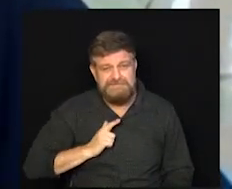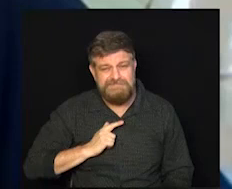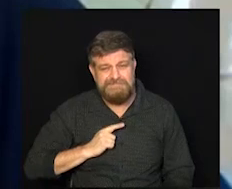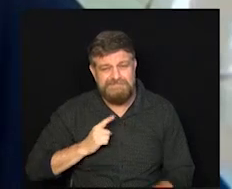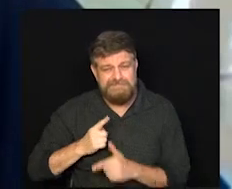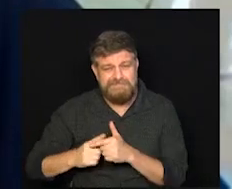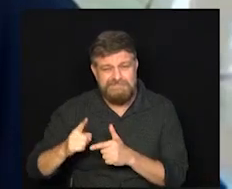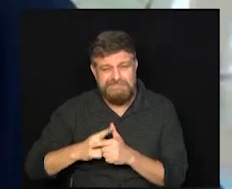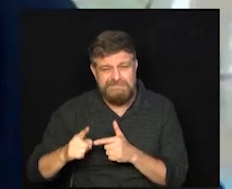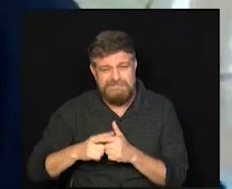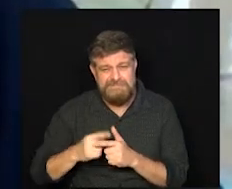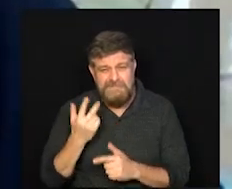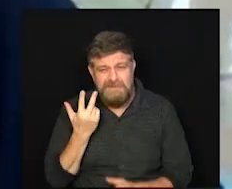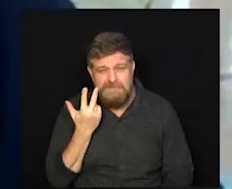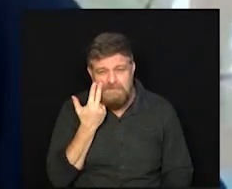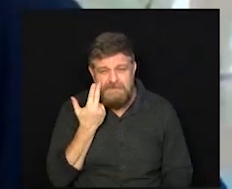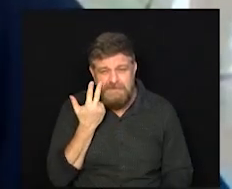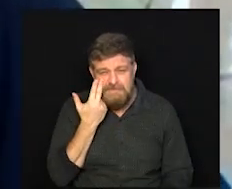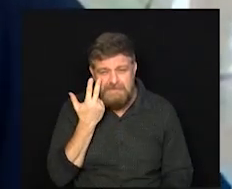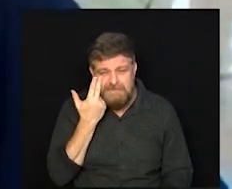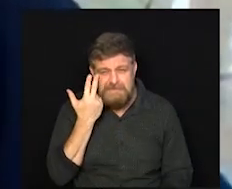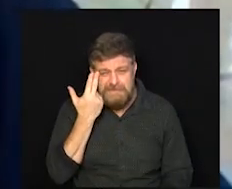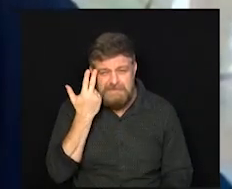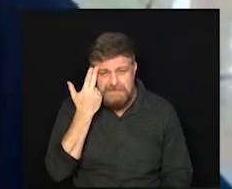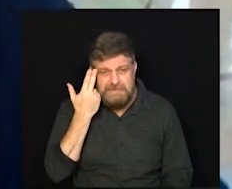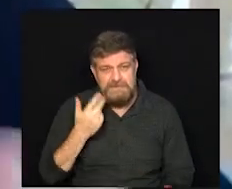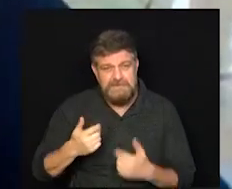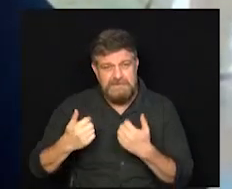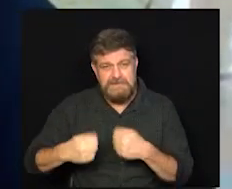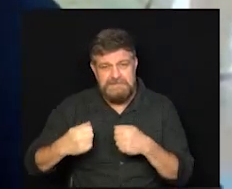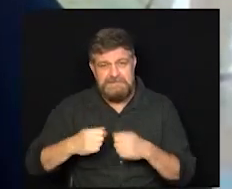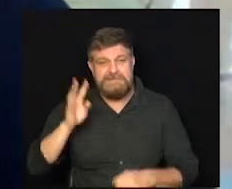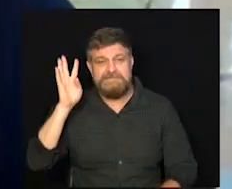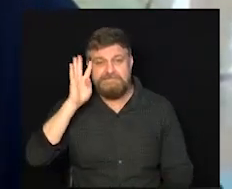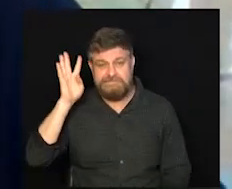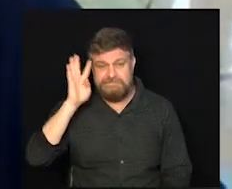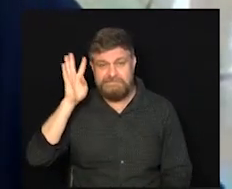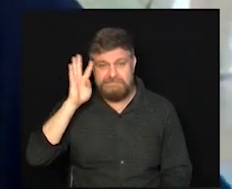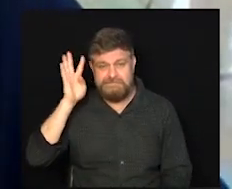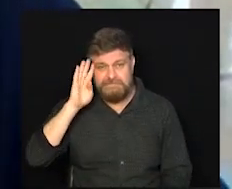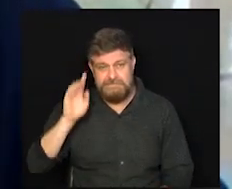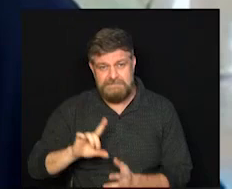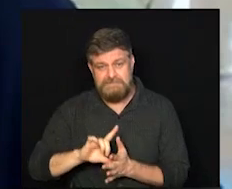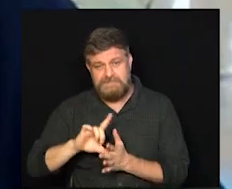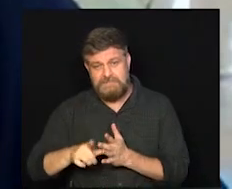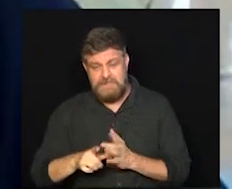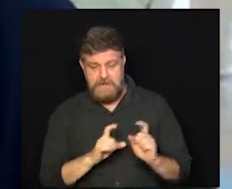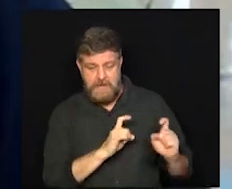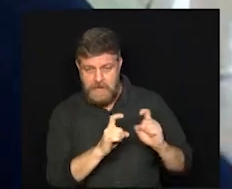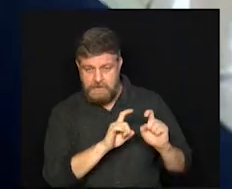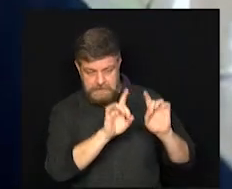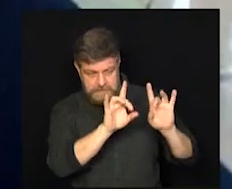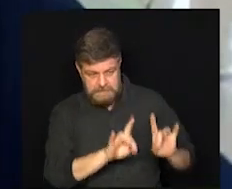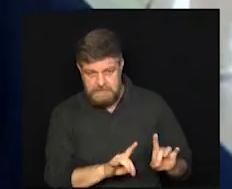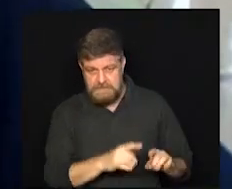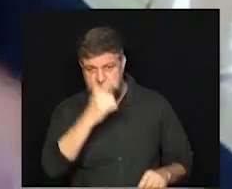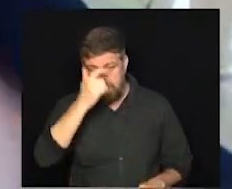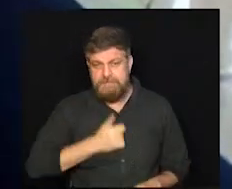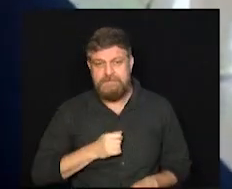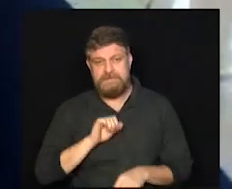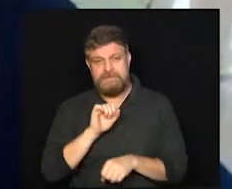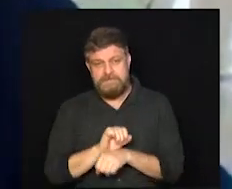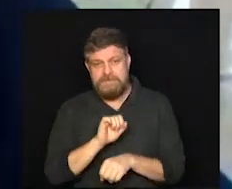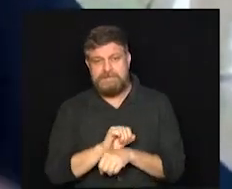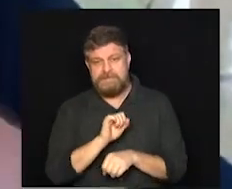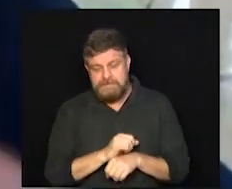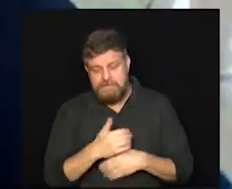foi uma pequena cirurgia que eu realizei na quarta-feira depois da sessão. Eu fui adiando, mas como